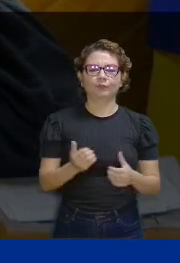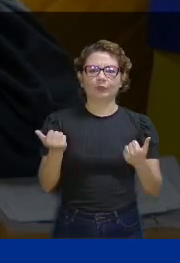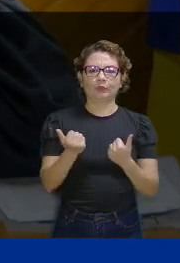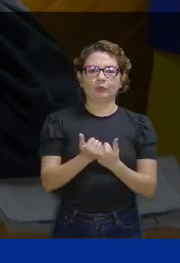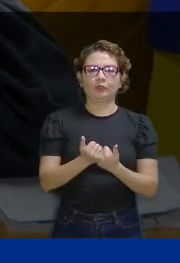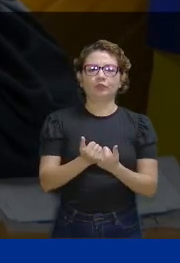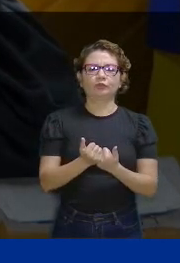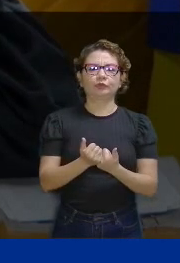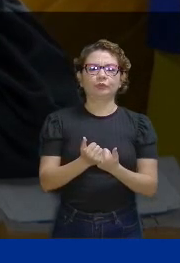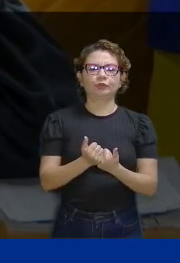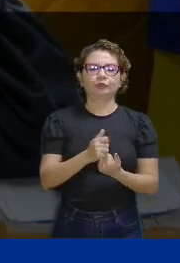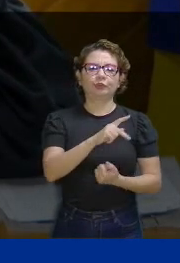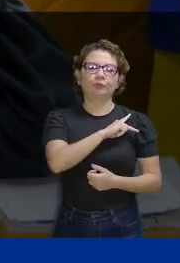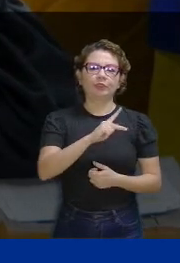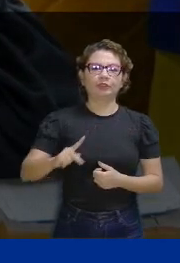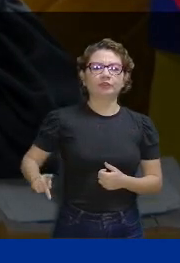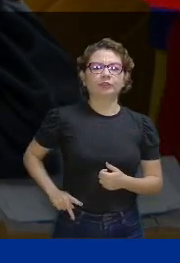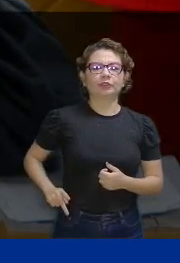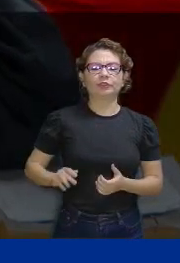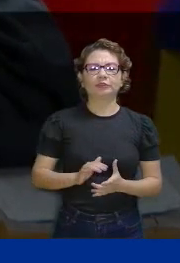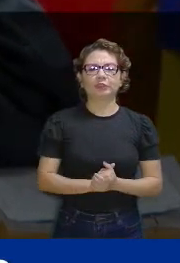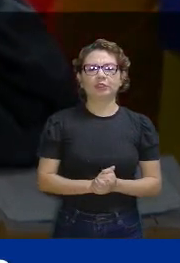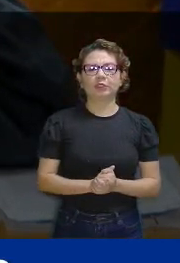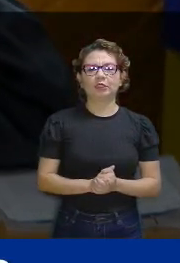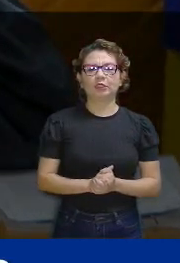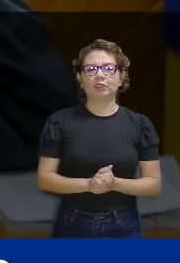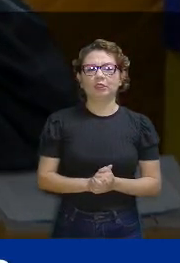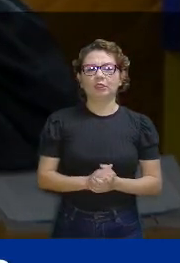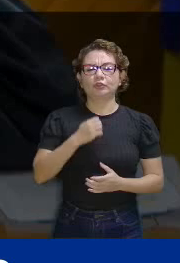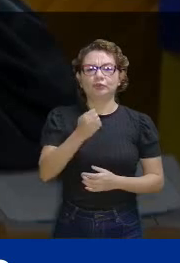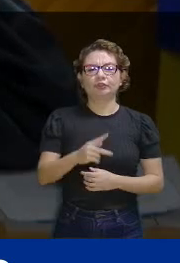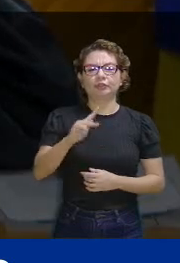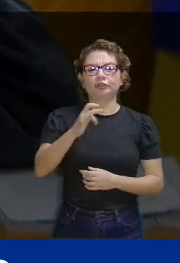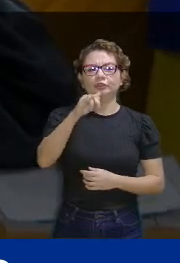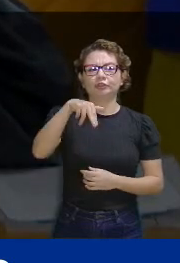a doutora Tina, porque eu sou o relator.